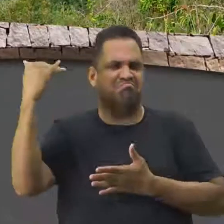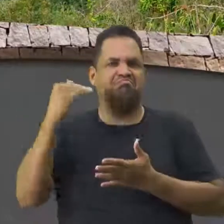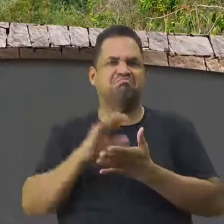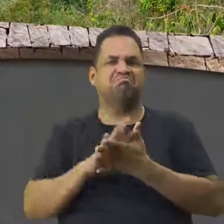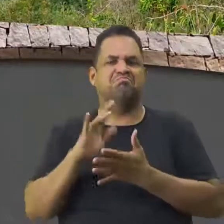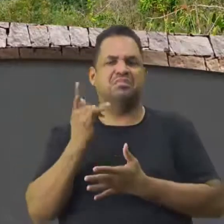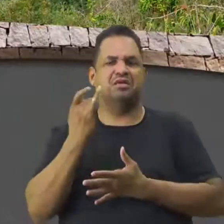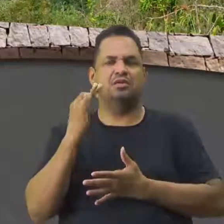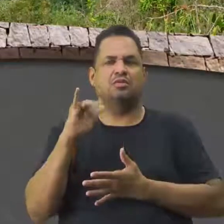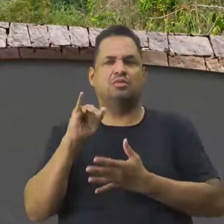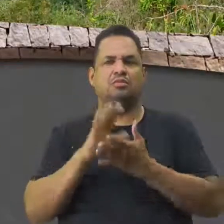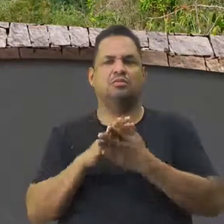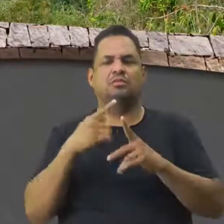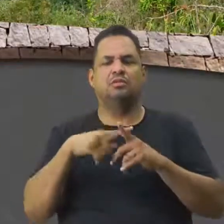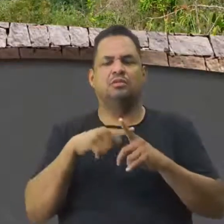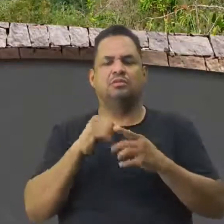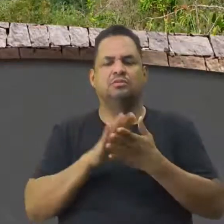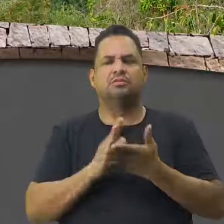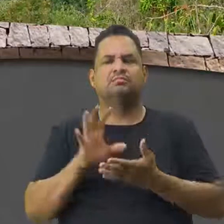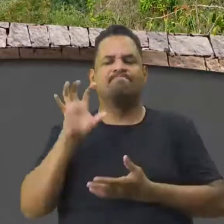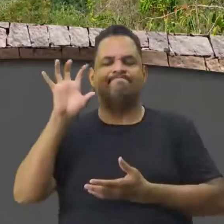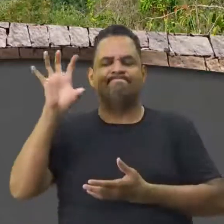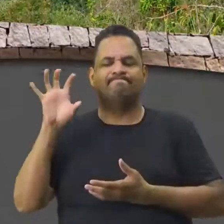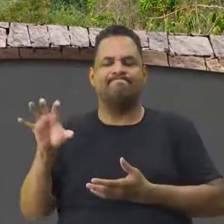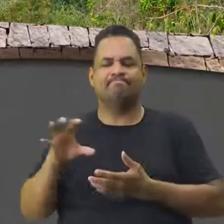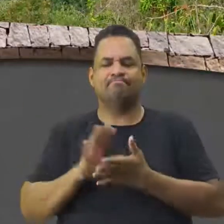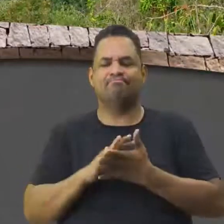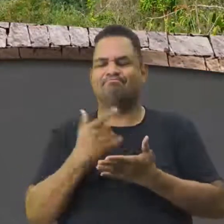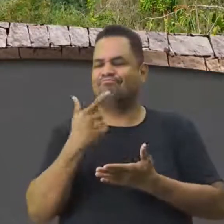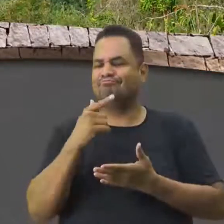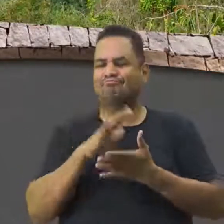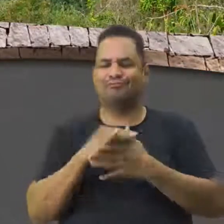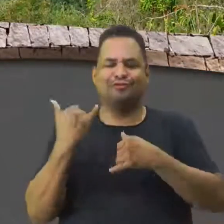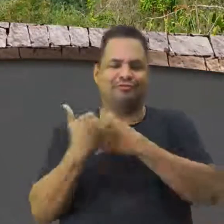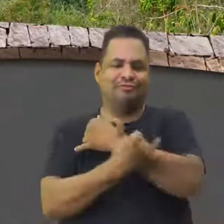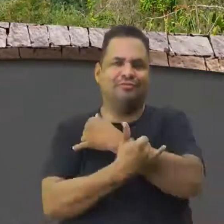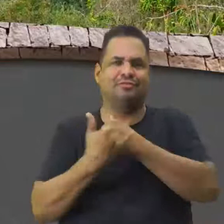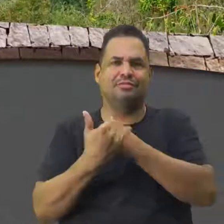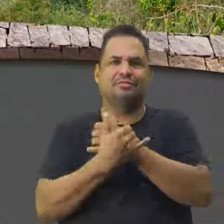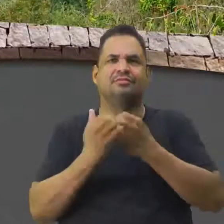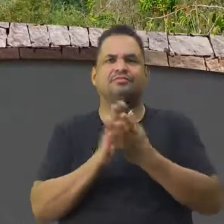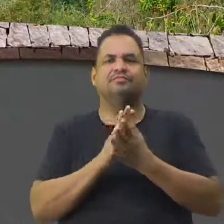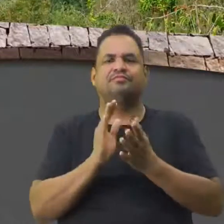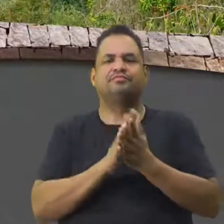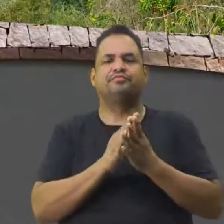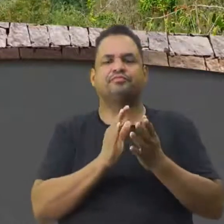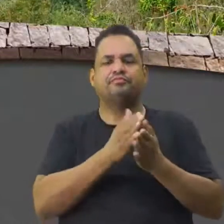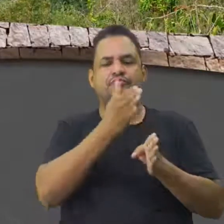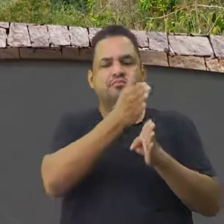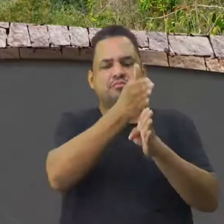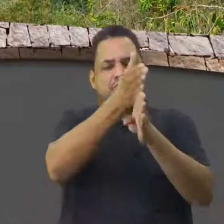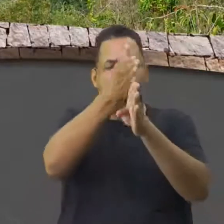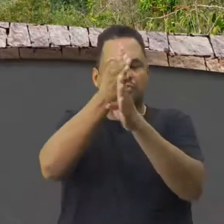Porque eles chegaram numa região que faltava infraestrutura. E eles estavam construindo toda essa base,